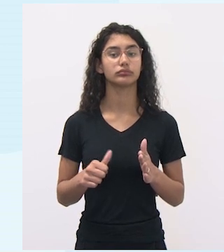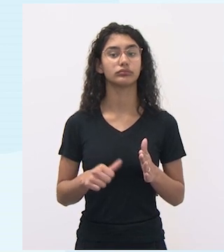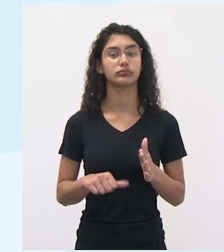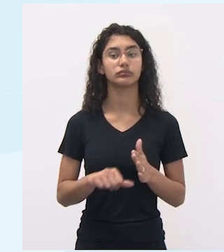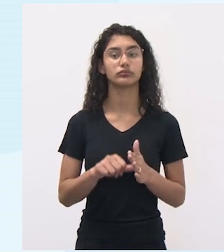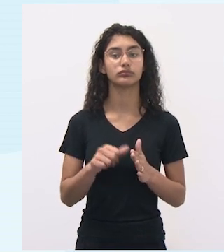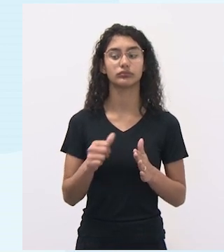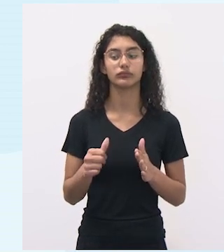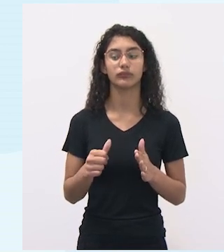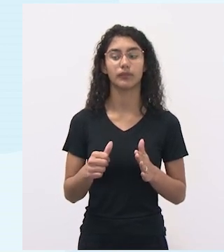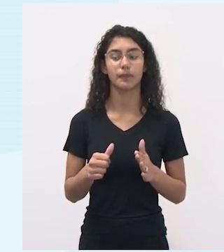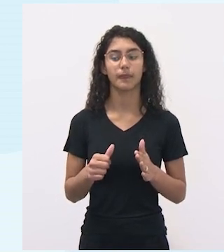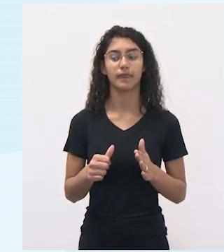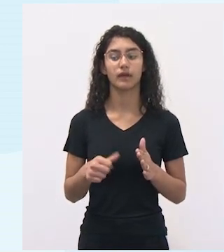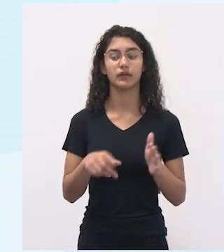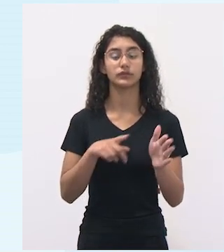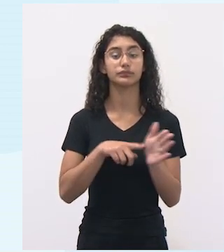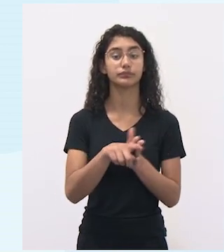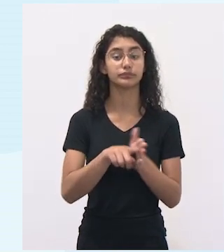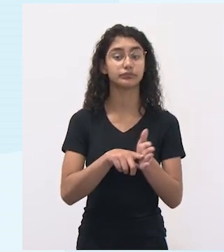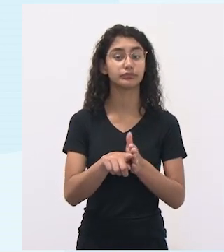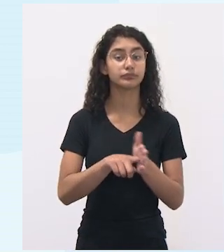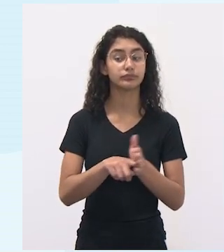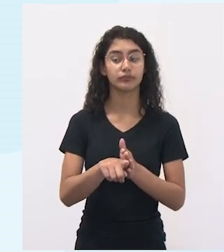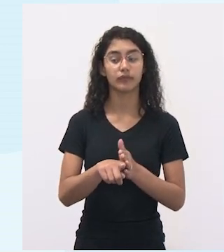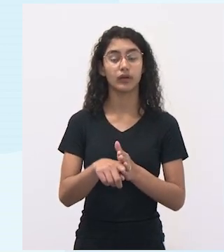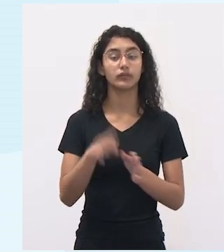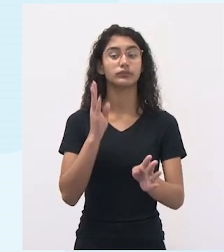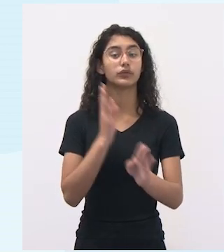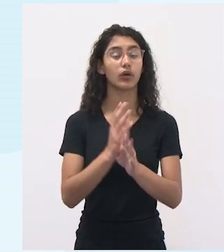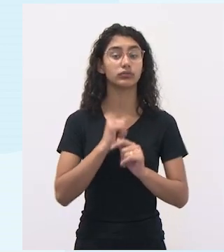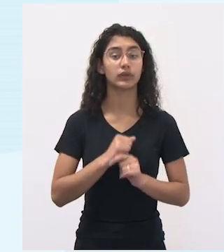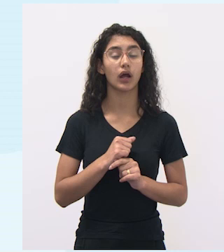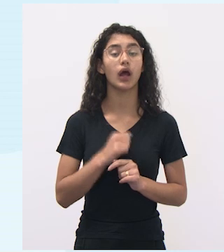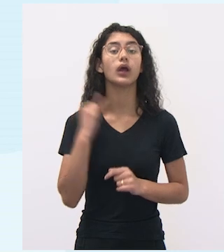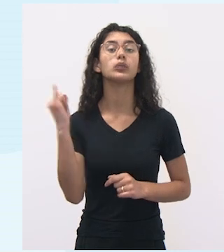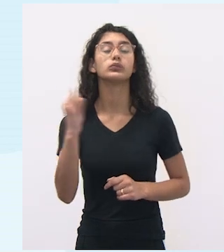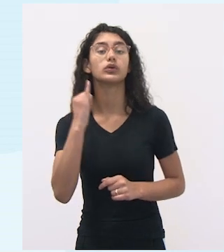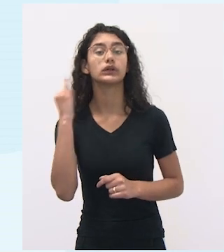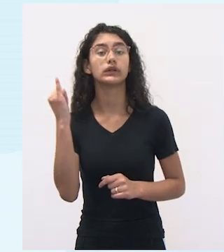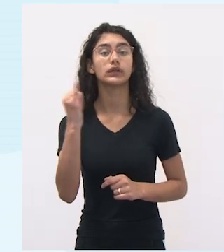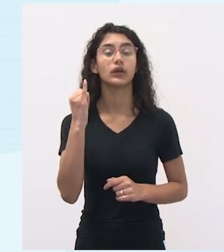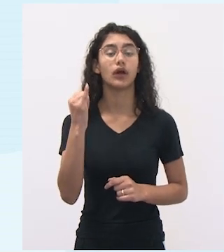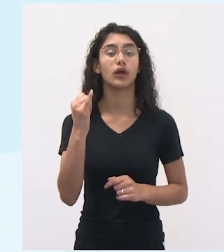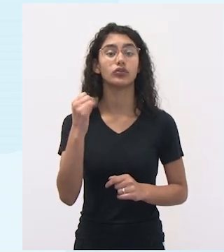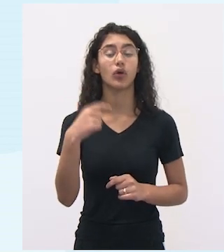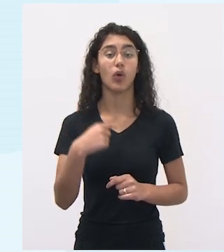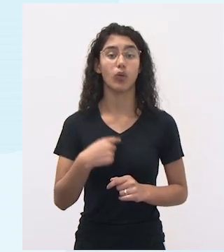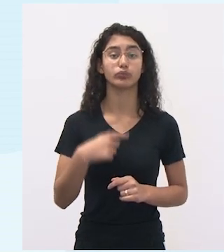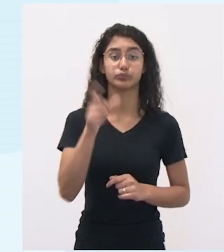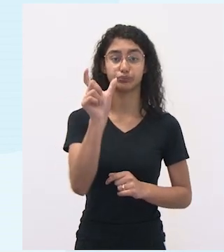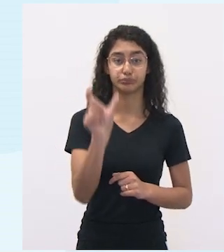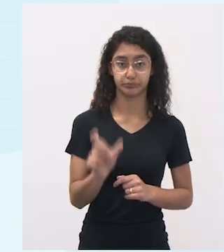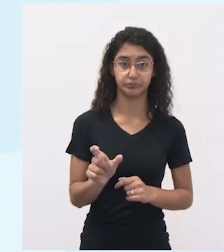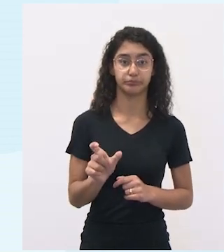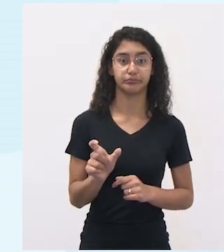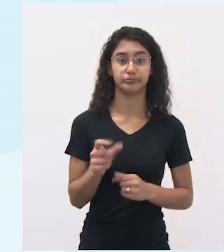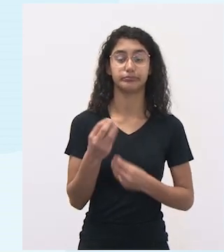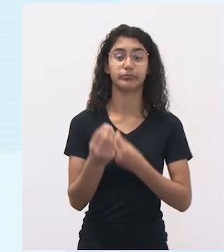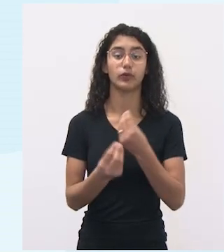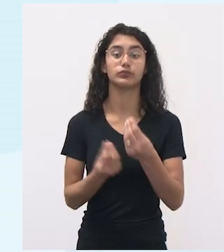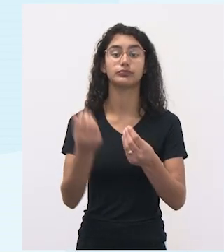né? O diagnóstico ele é muito importante para me mostrar onde eu estou e para onde eu quero chegar ou aonde eu